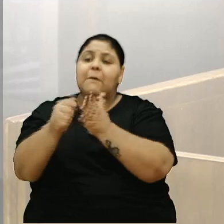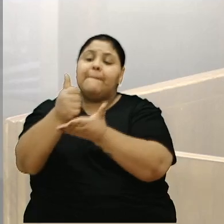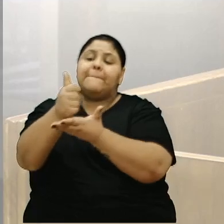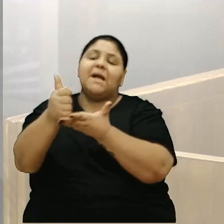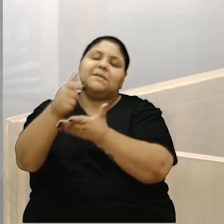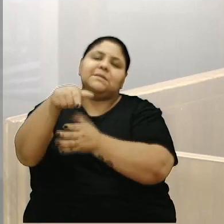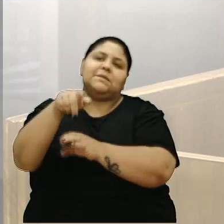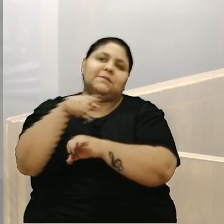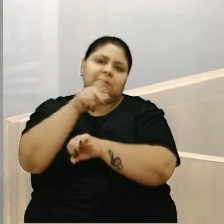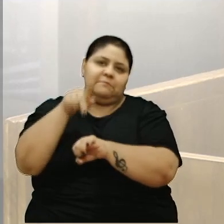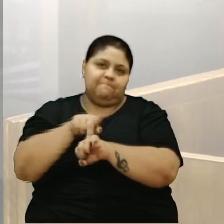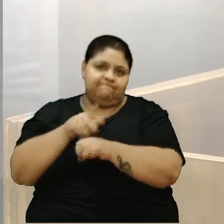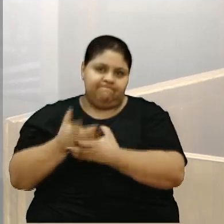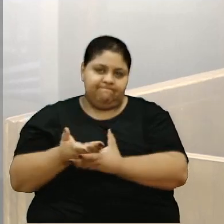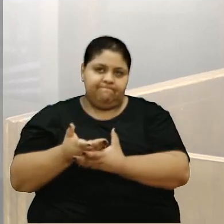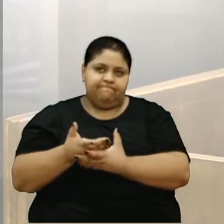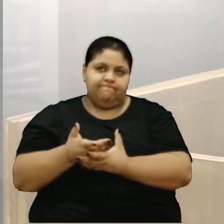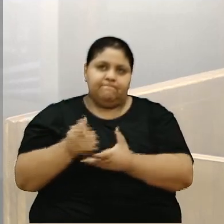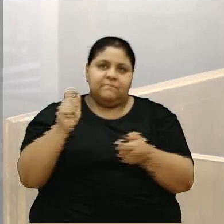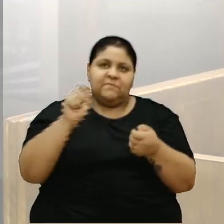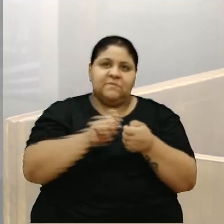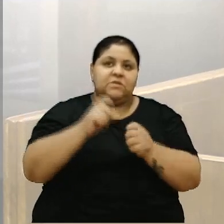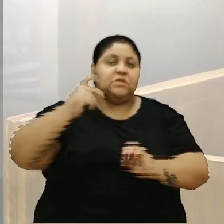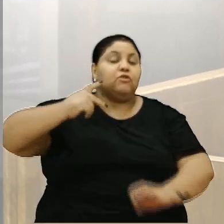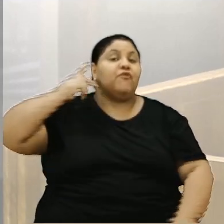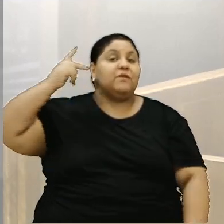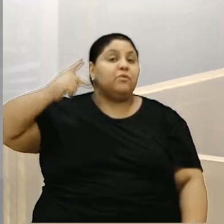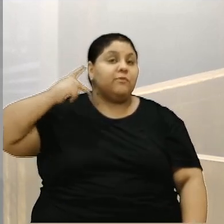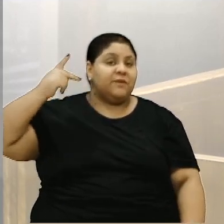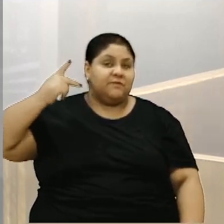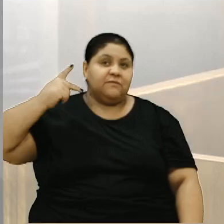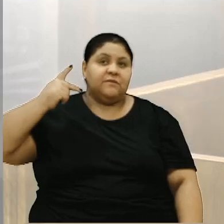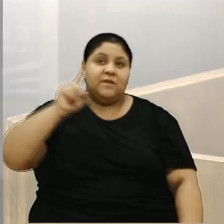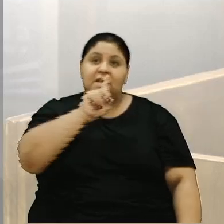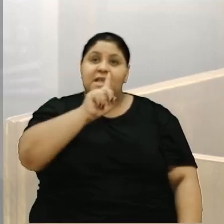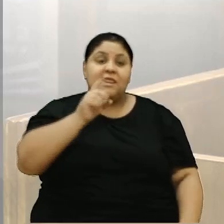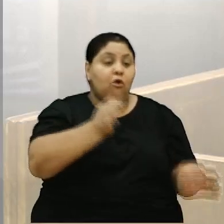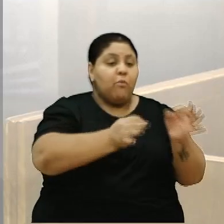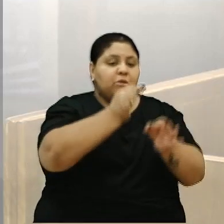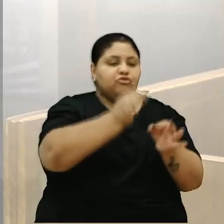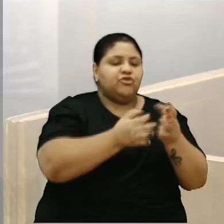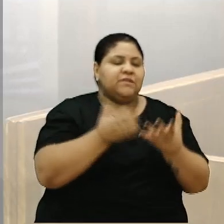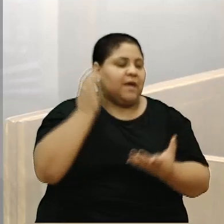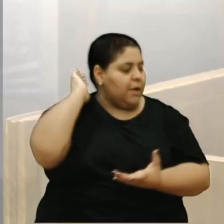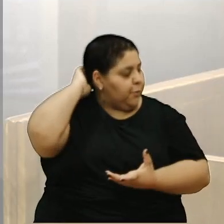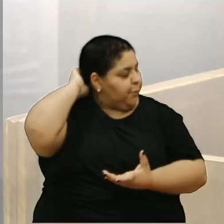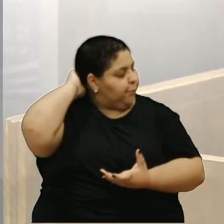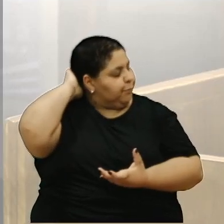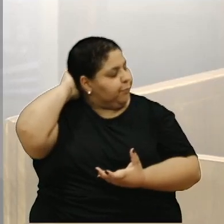país, que são feitas por políticos, não pelo judiciário.